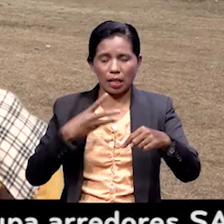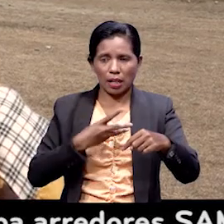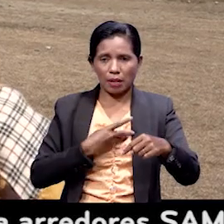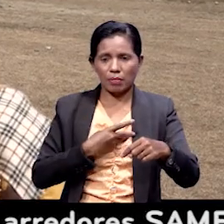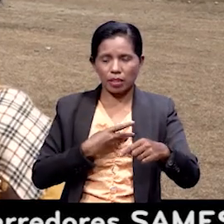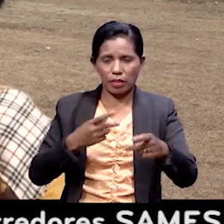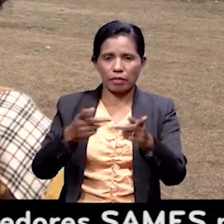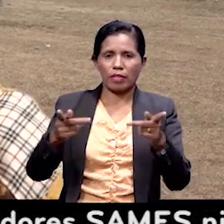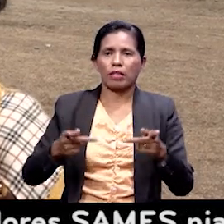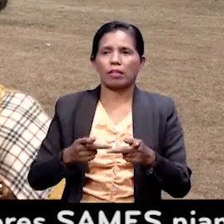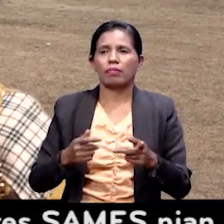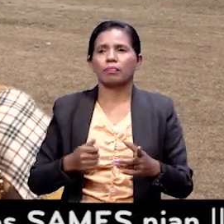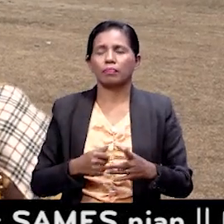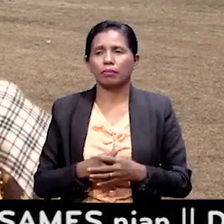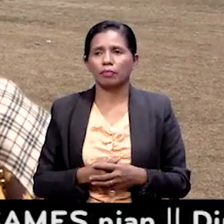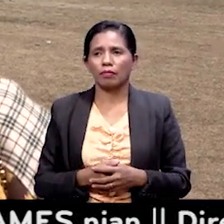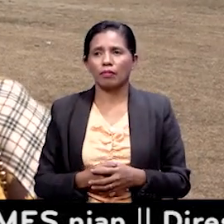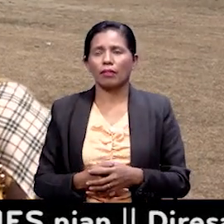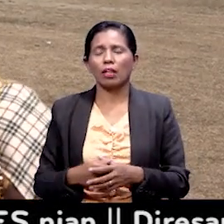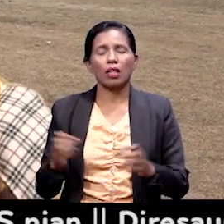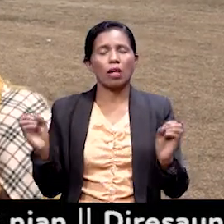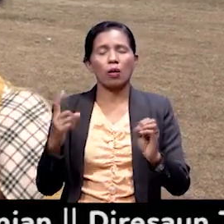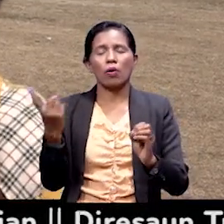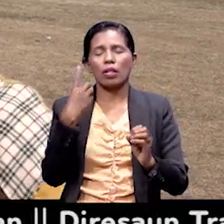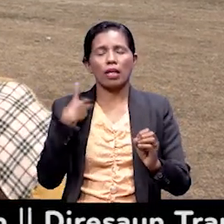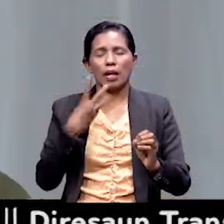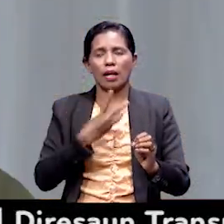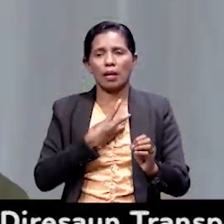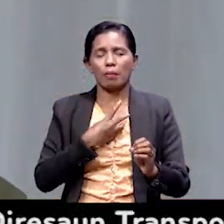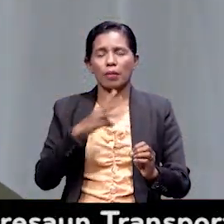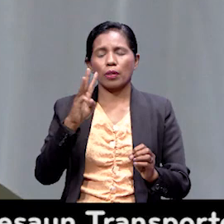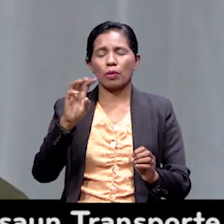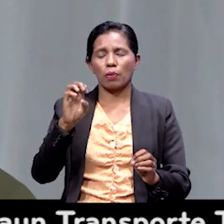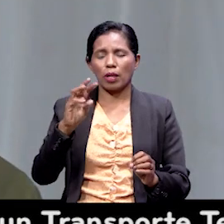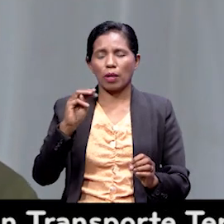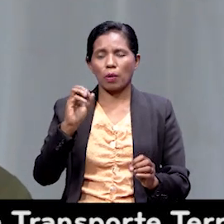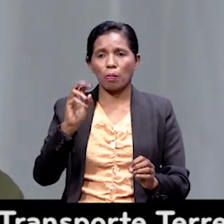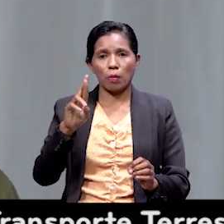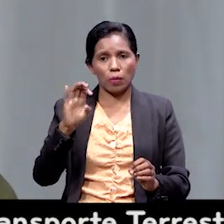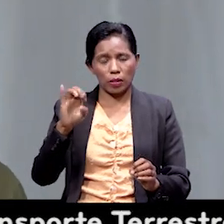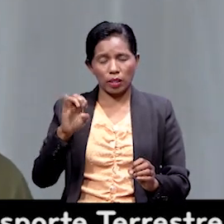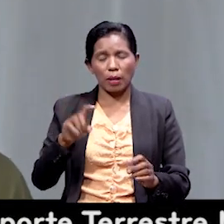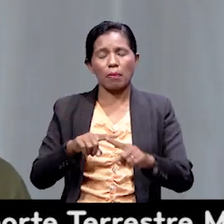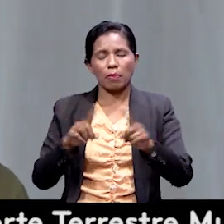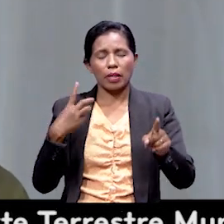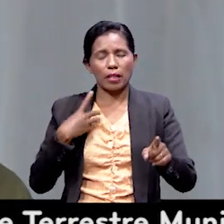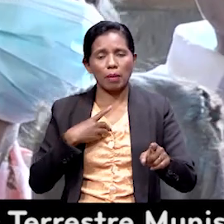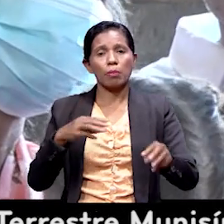tebe tamba la os ami Waimori de mai be ami distritu be vike ke